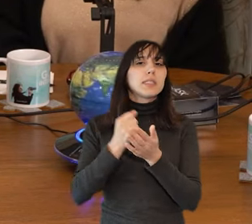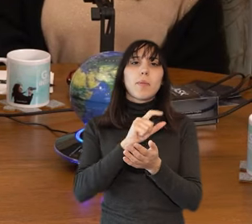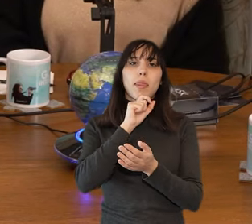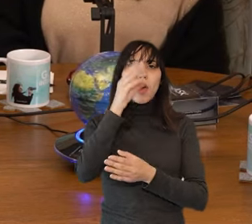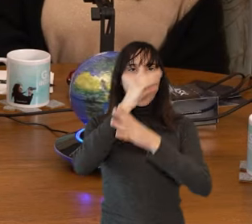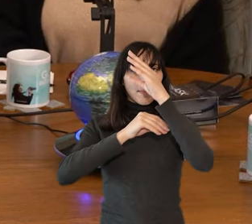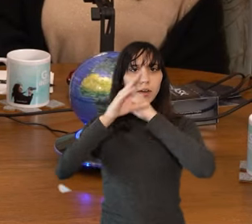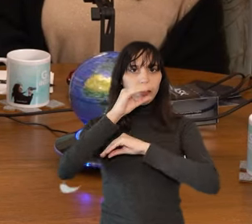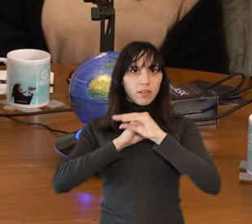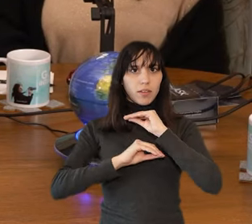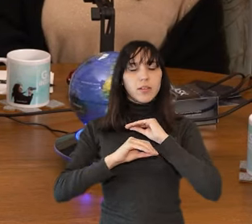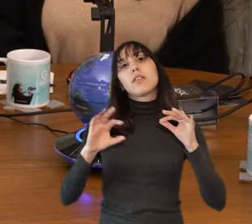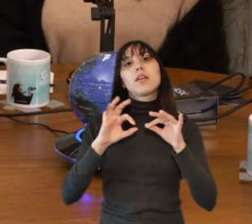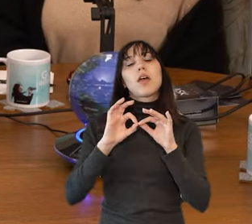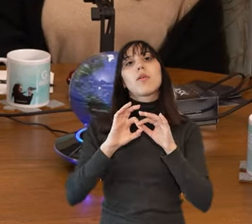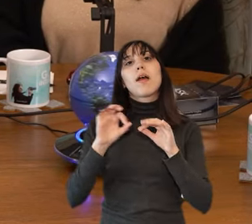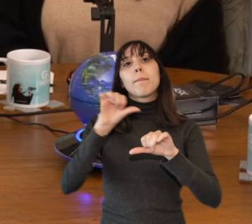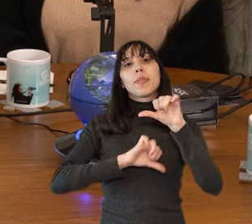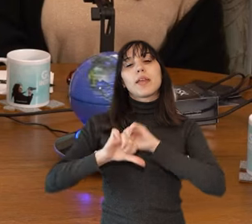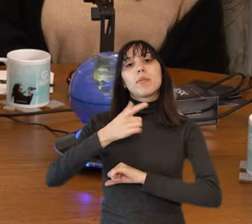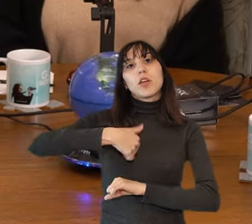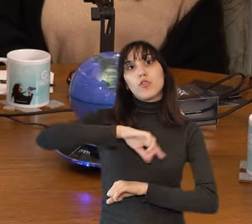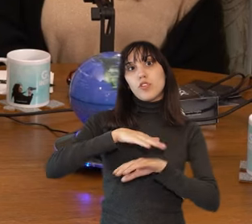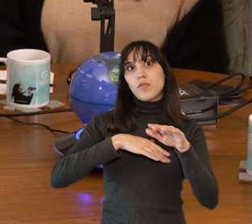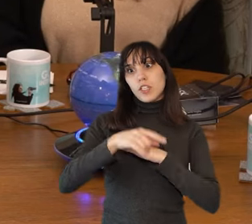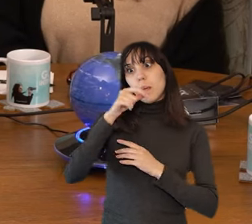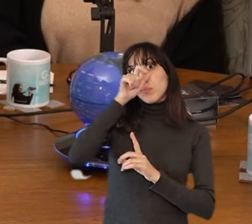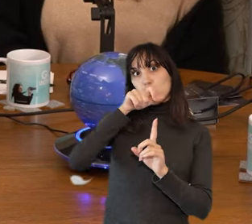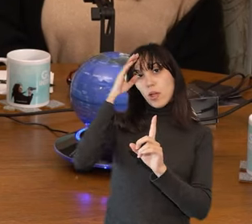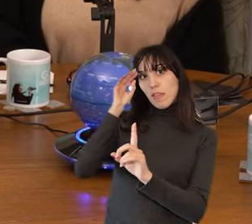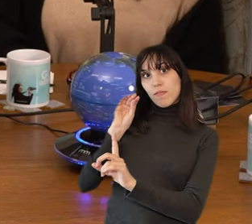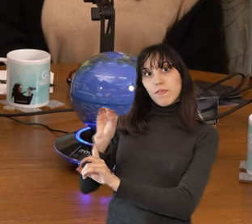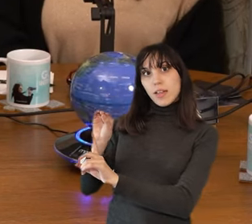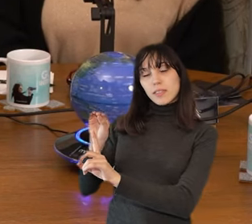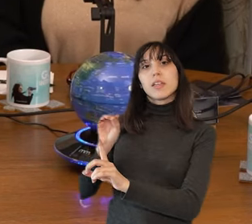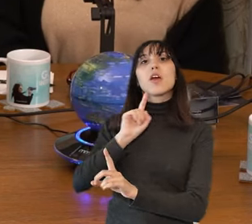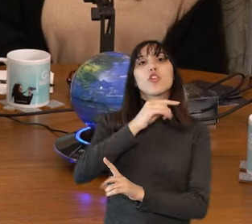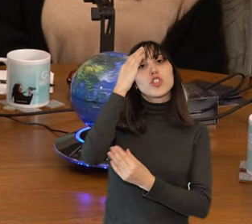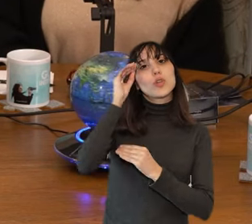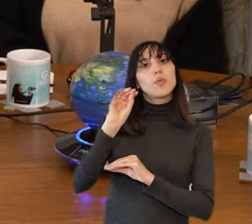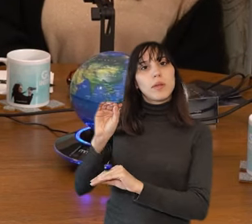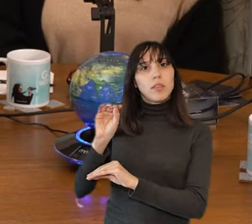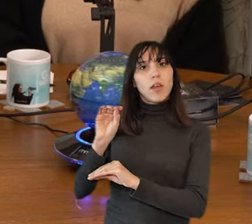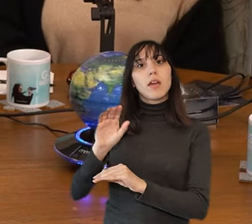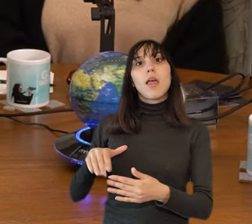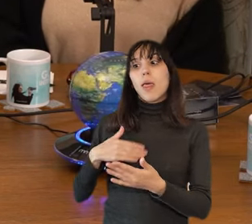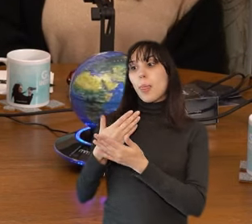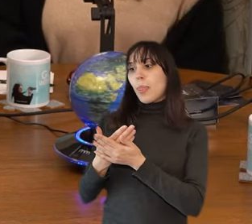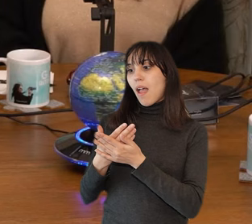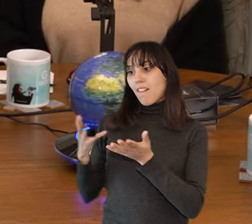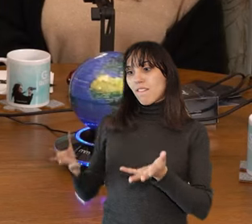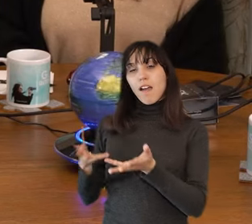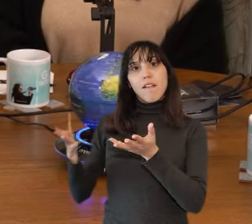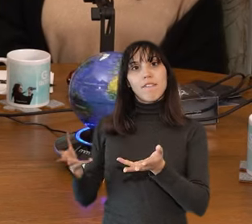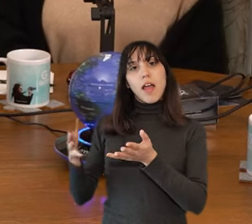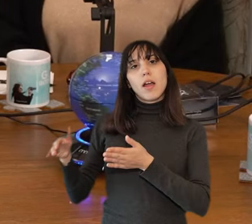química o que nós fazemos também é e o advisor esse o papel é recomendar recursos eh que